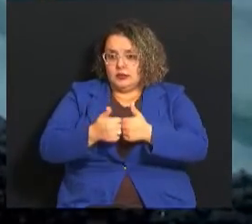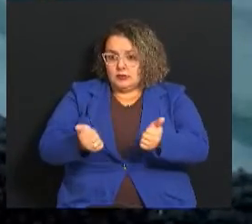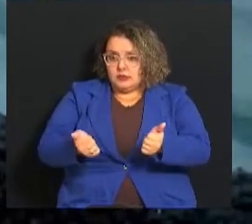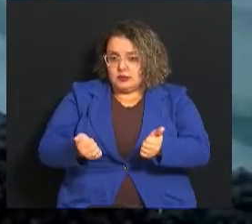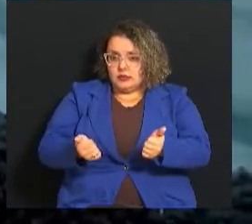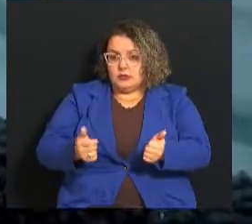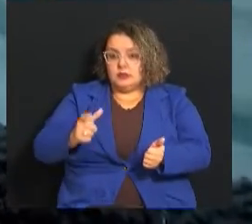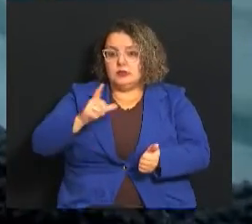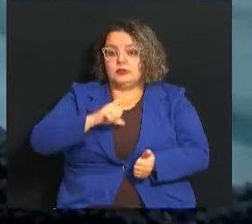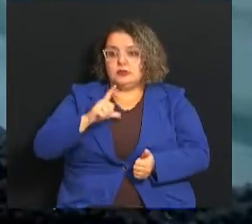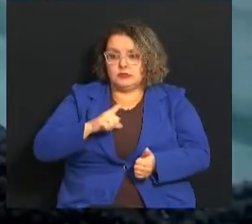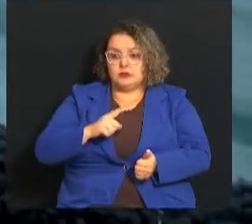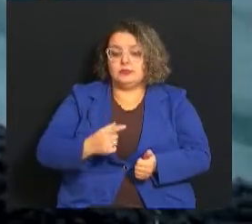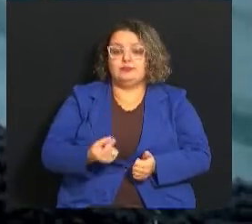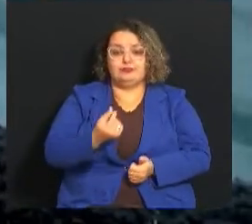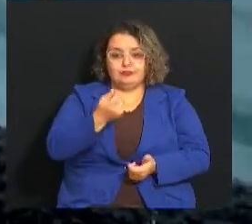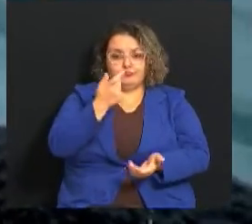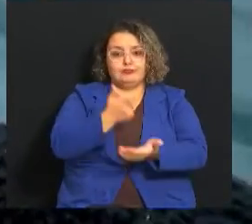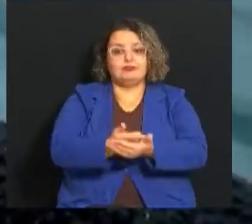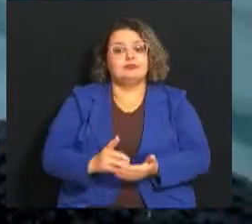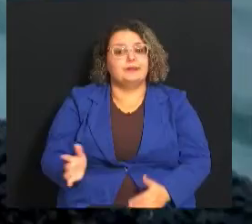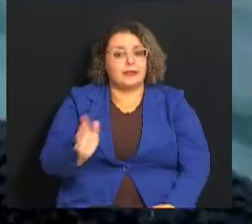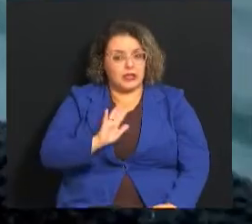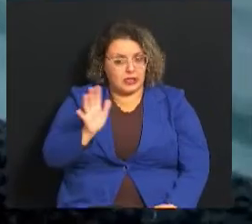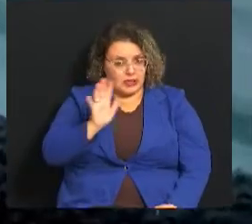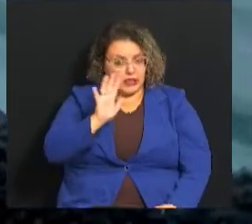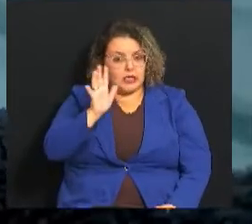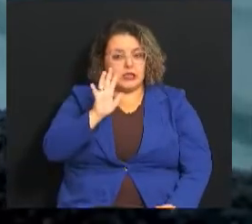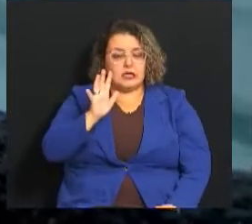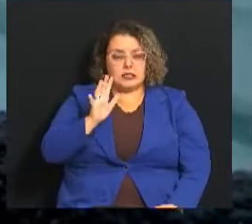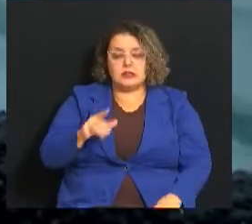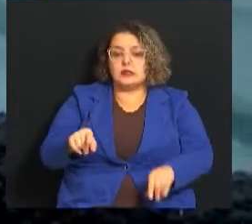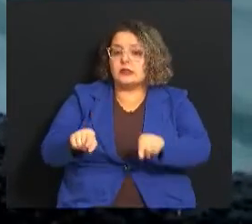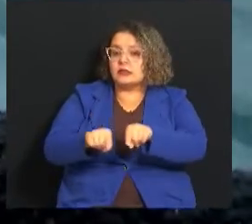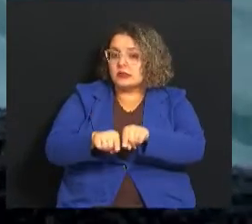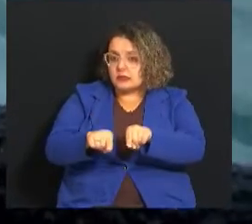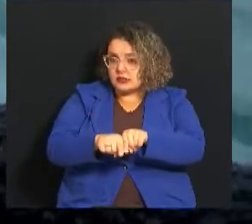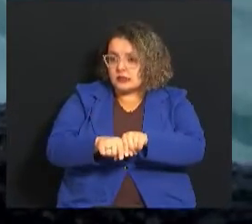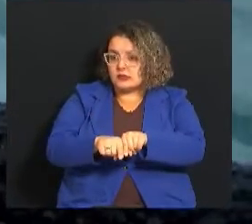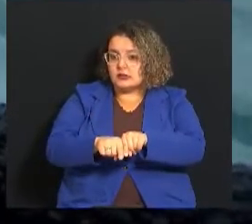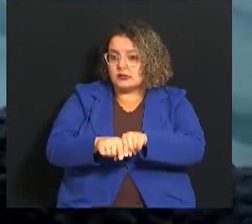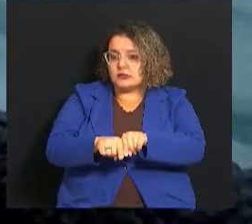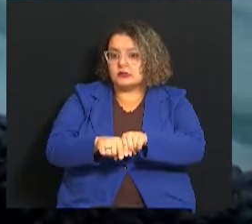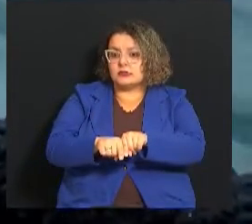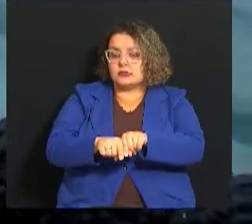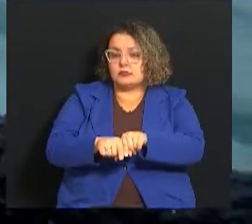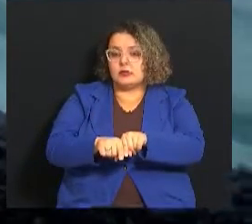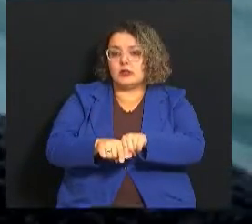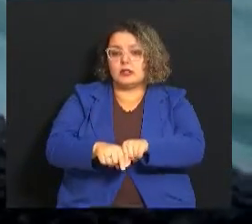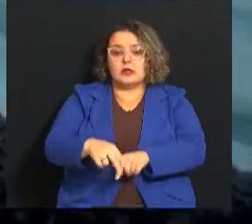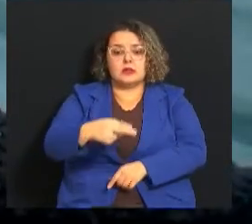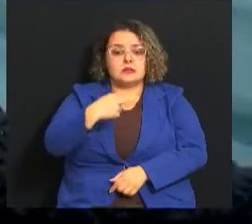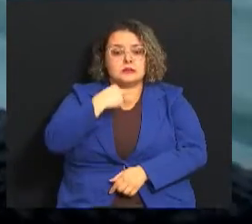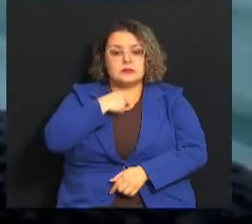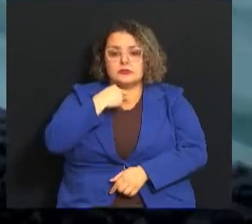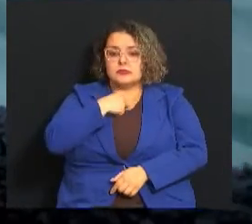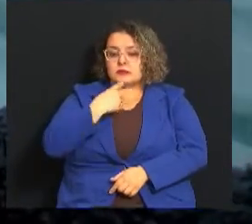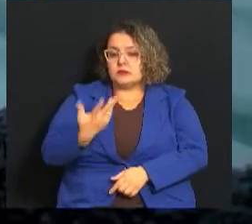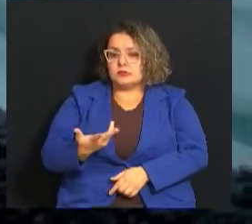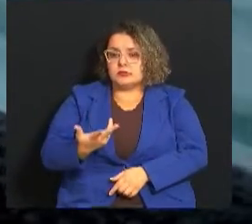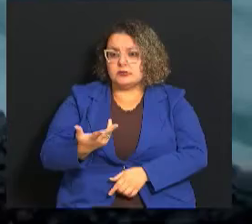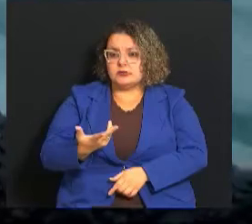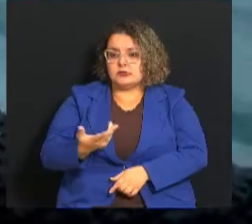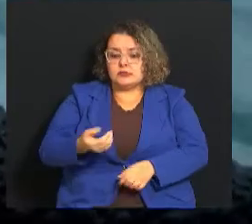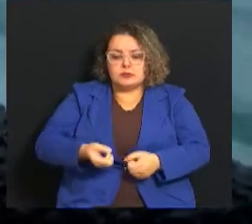uma tarifa muito alta, muito cara, né? E ao mesmo tempo, em contrapartida, a gente não tem a oferta de um